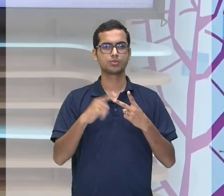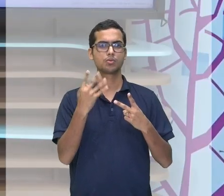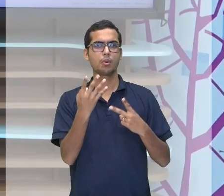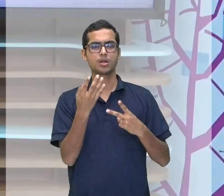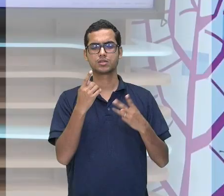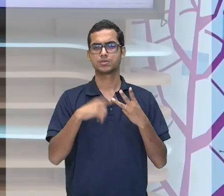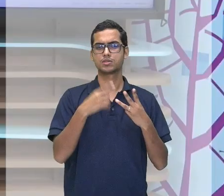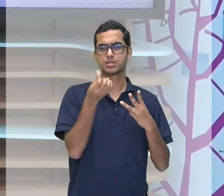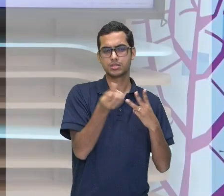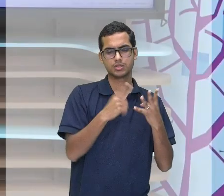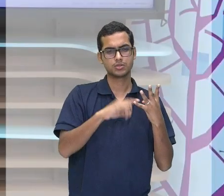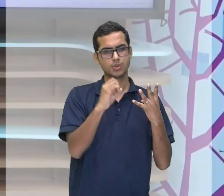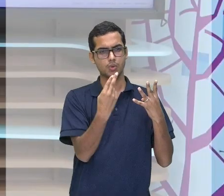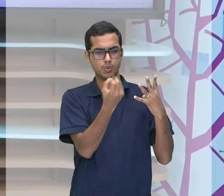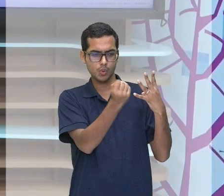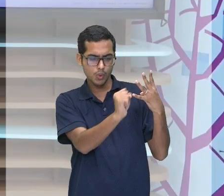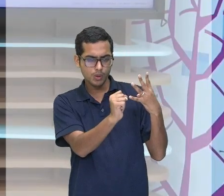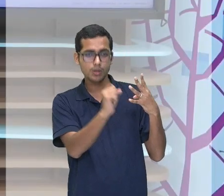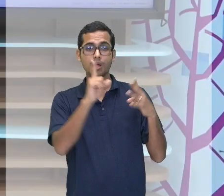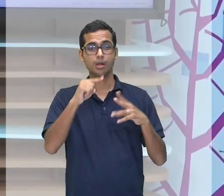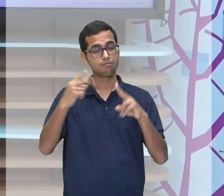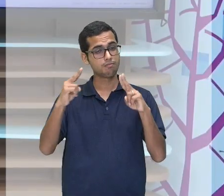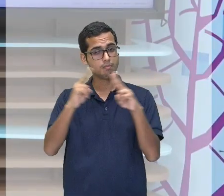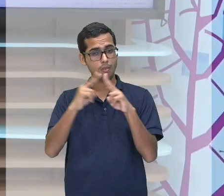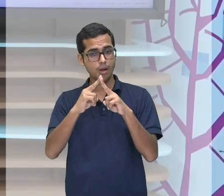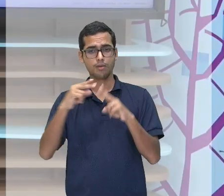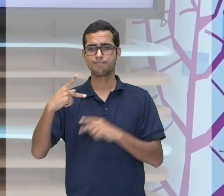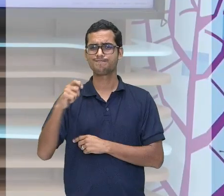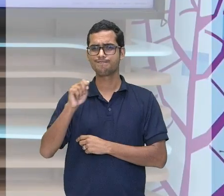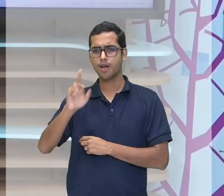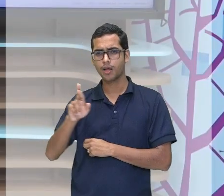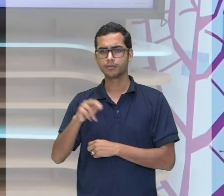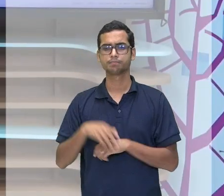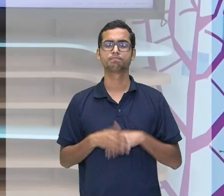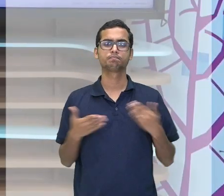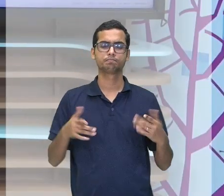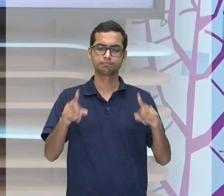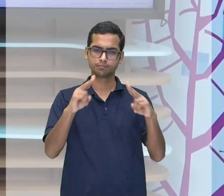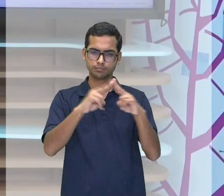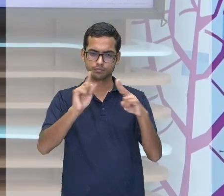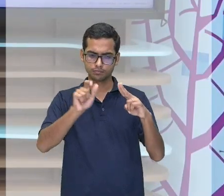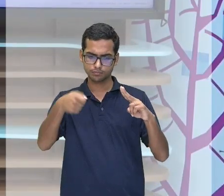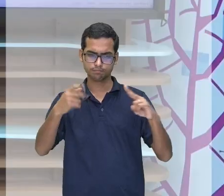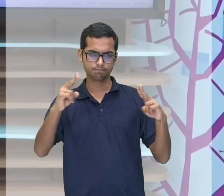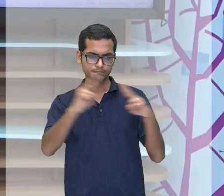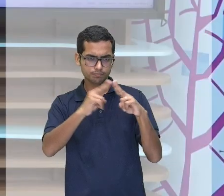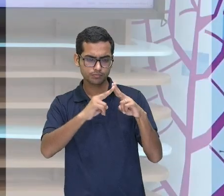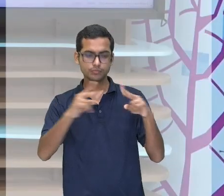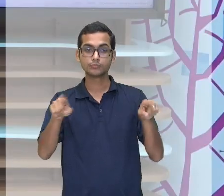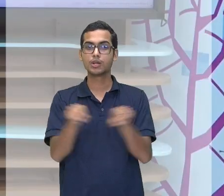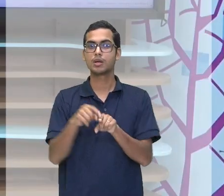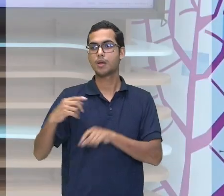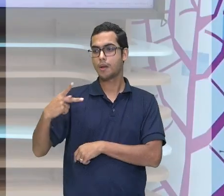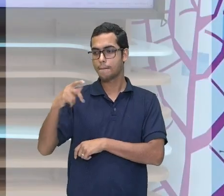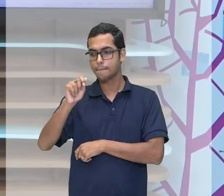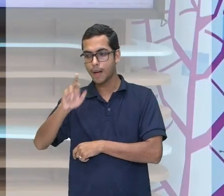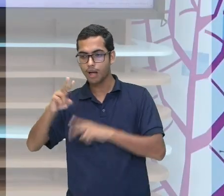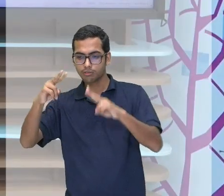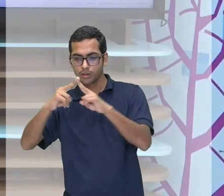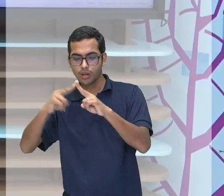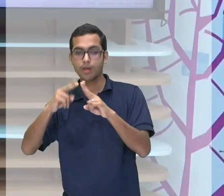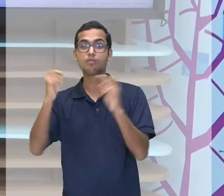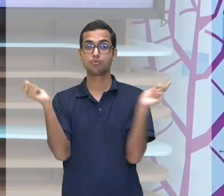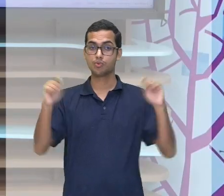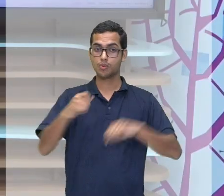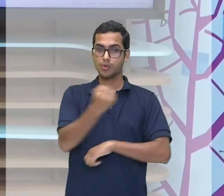8, significa que ele é par. Se ele é par, automaticamente ele é divisível por 2. Ok? Já